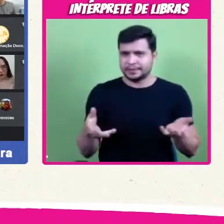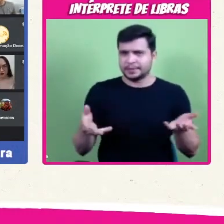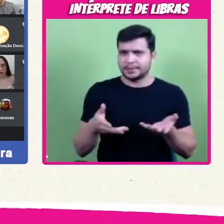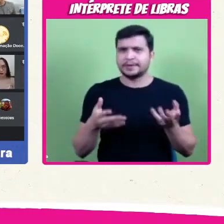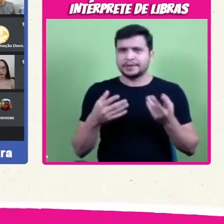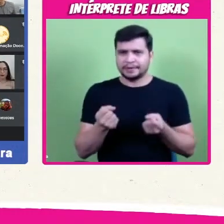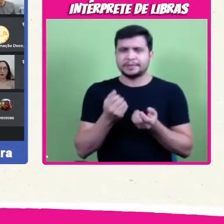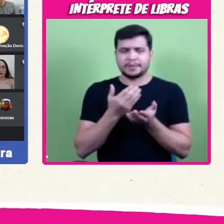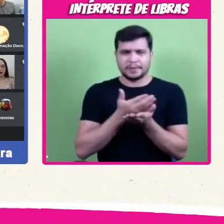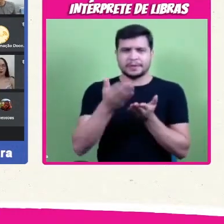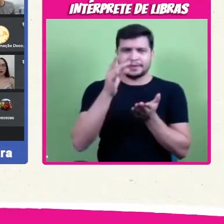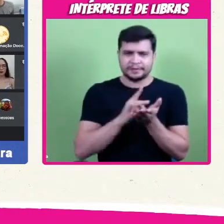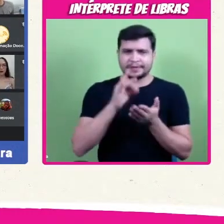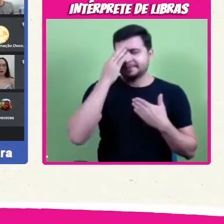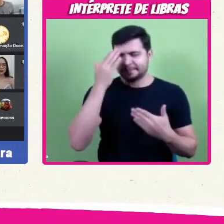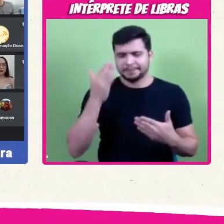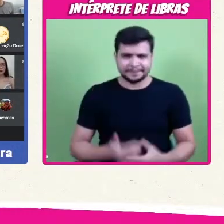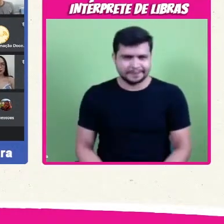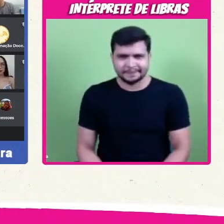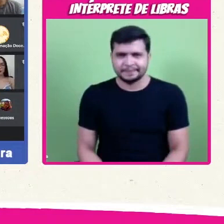as atividades. Muito obrigada.